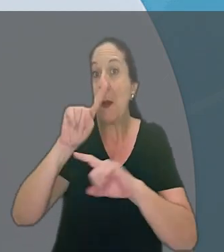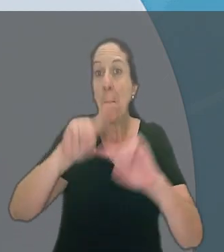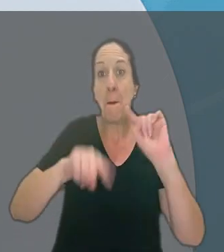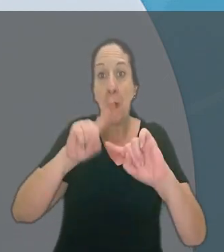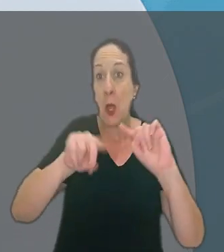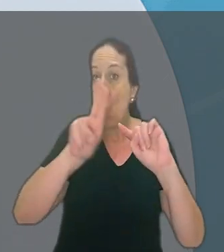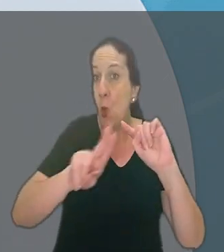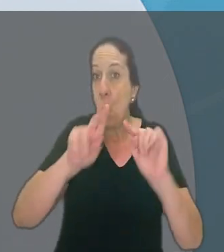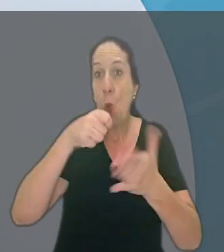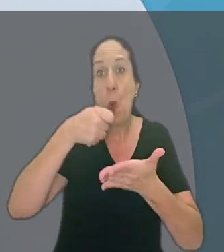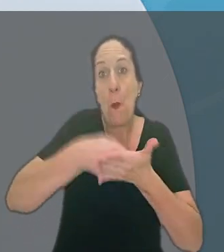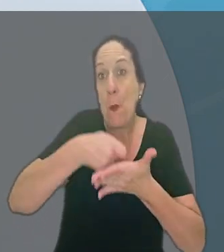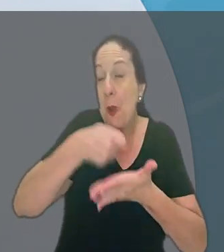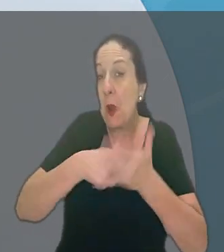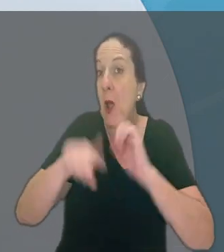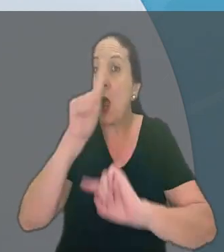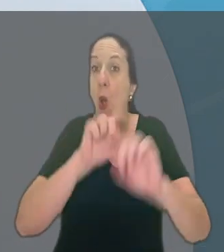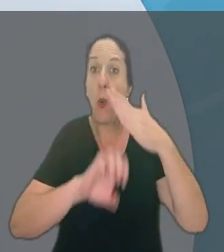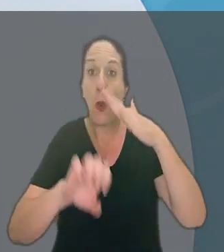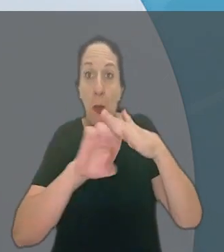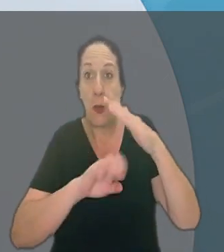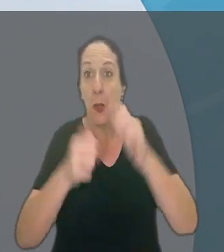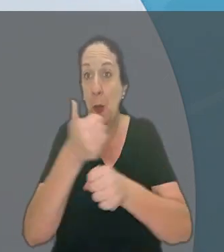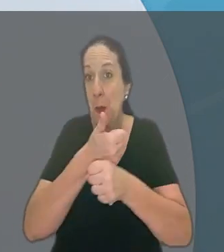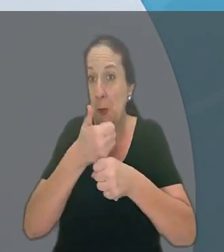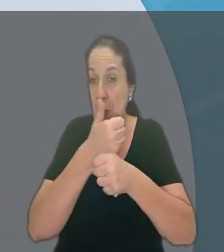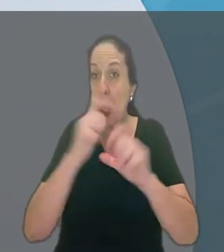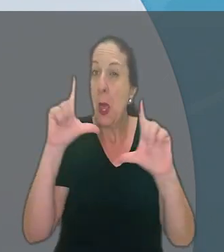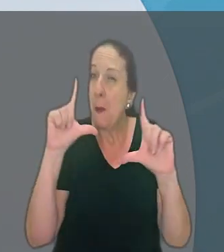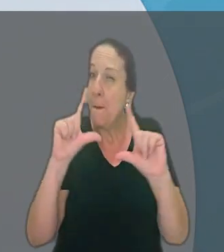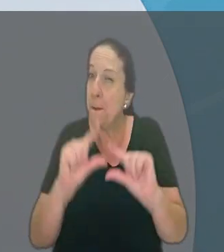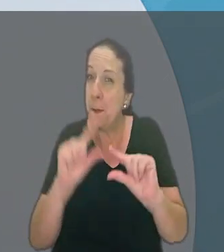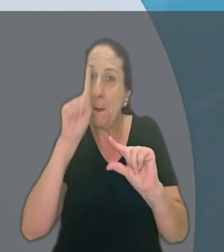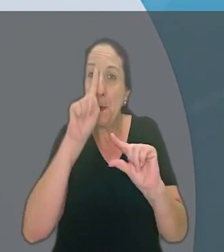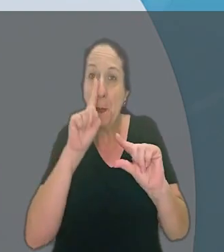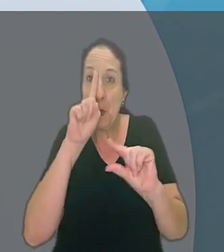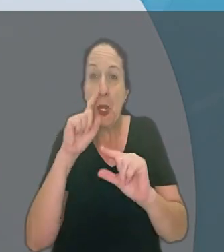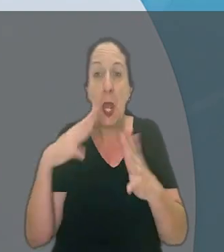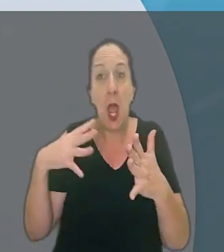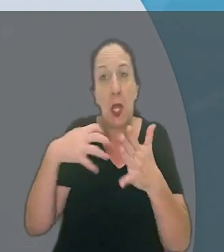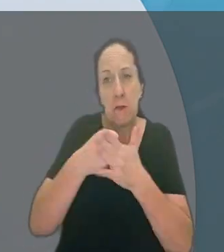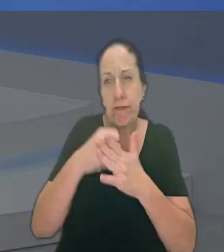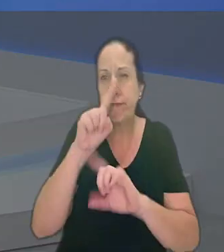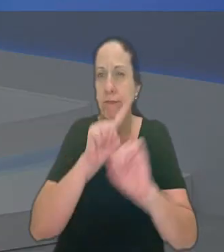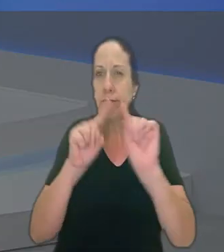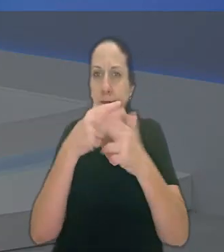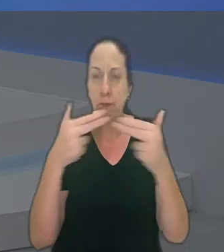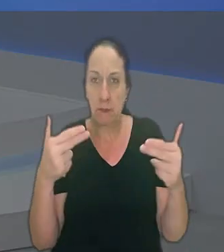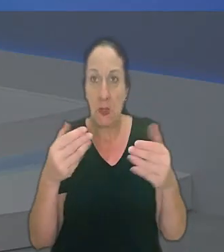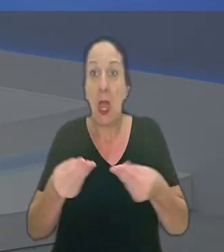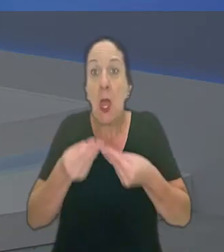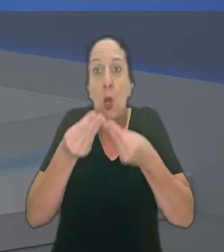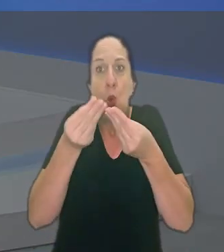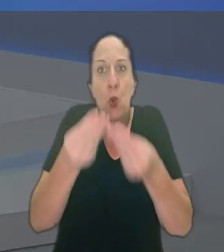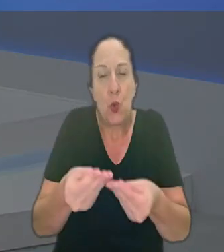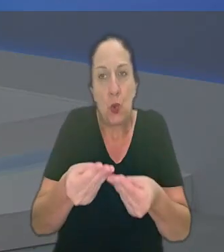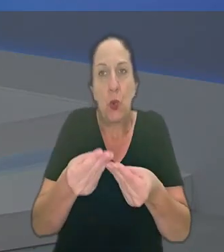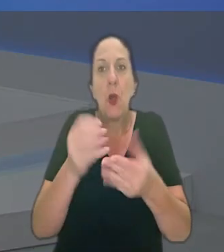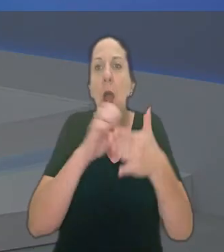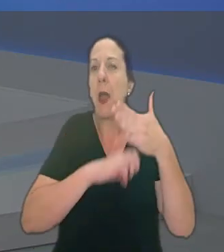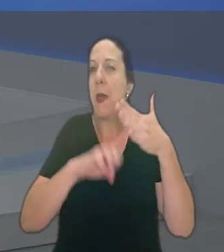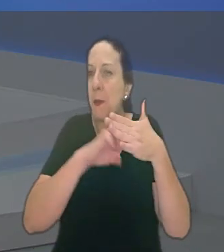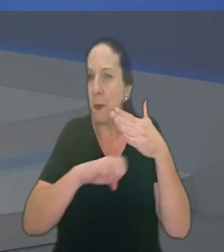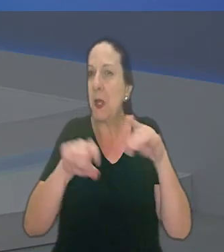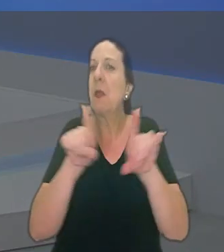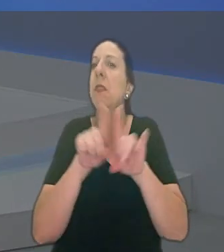esses materiais de uso obrigatório em algumas profissões minimizam os riscos de acidentes. Além de fornecer os